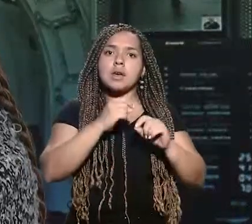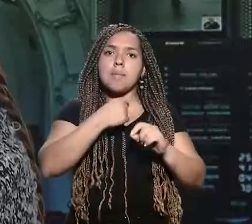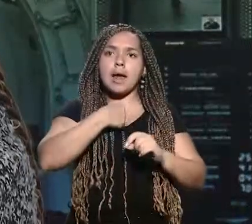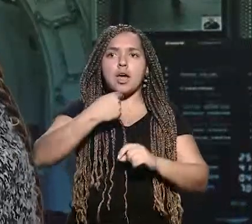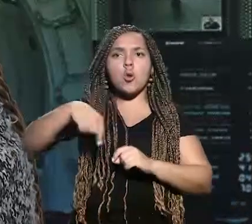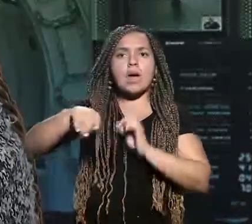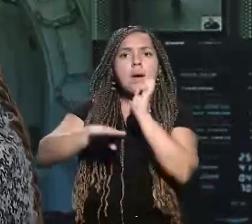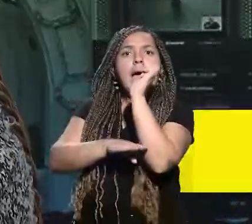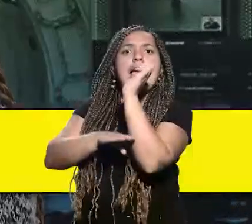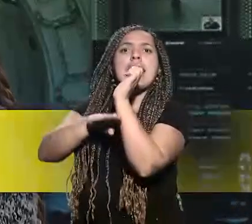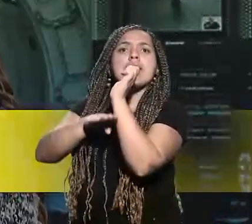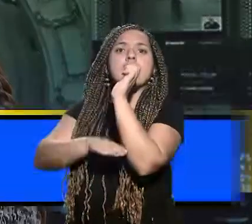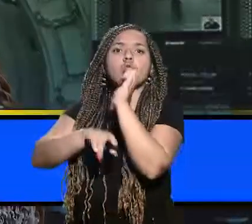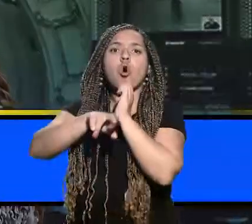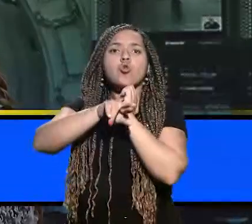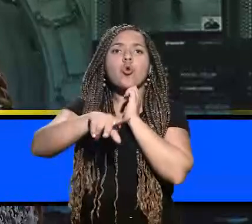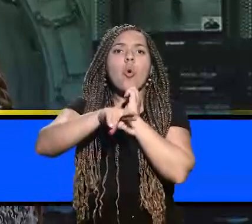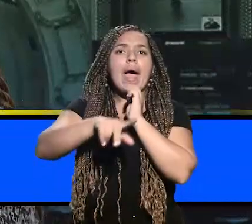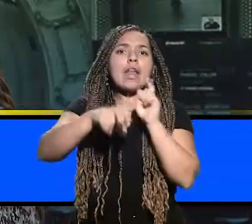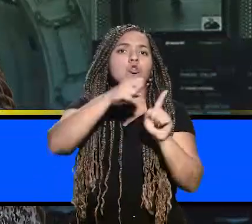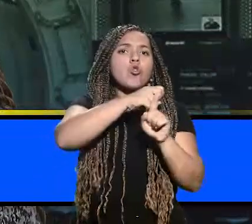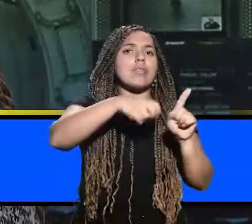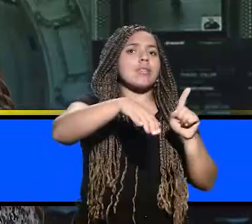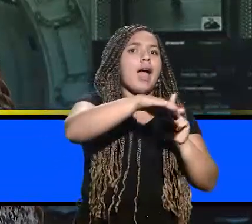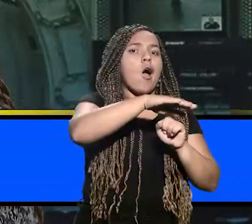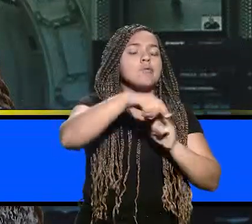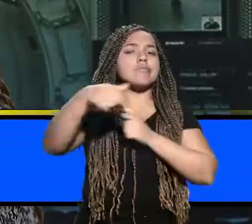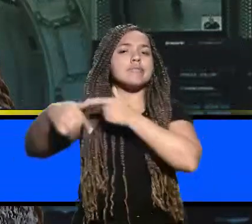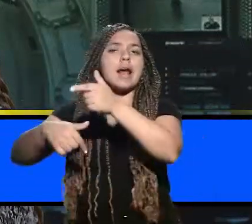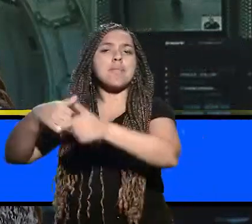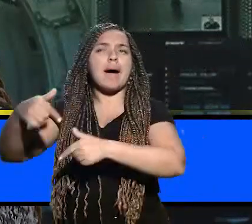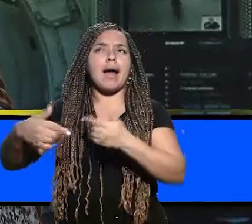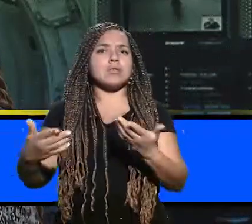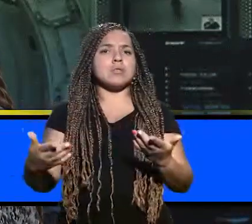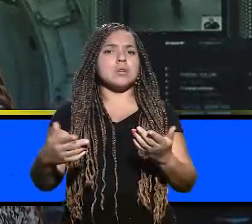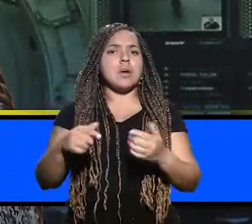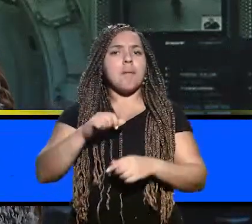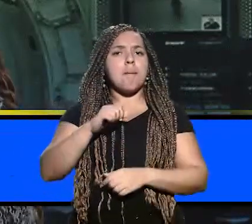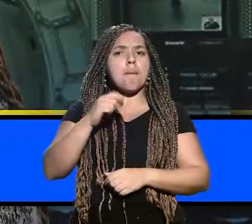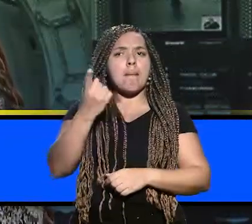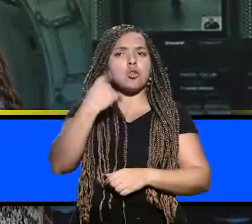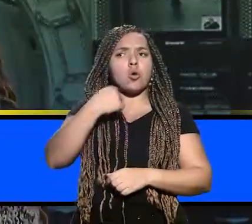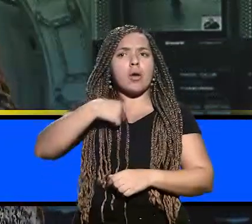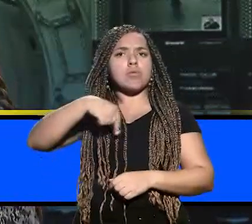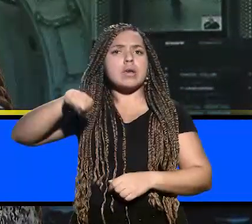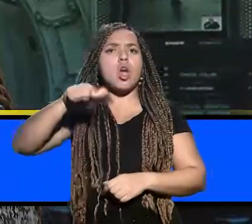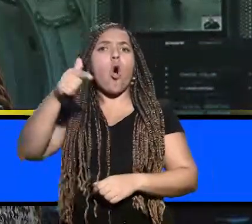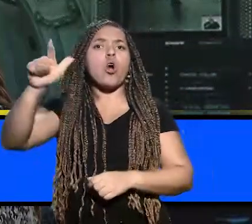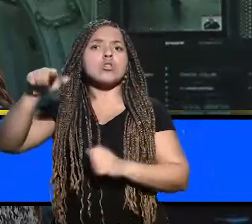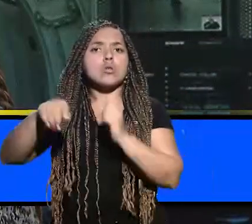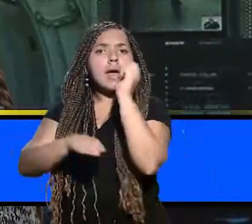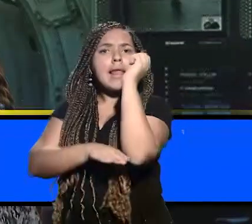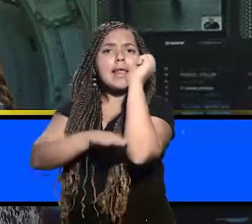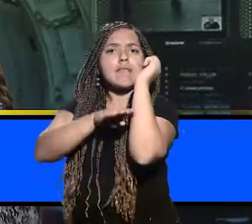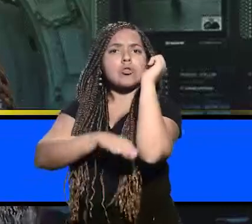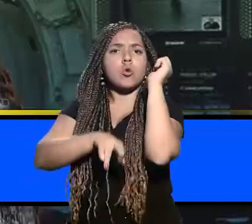carga. Bom, e dali nasce uma tentativa de, primeiro, criar um